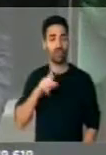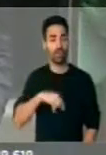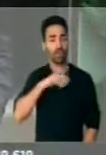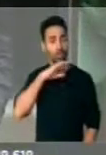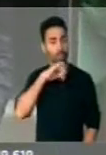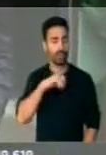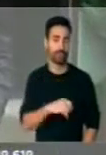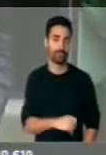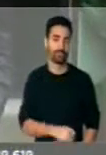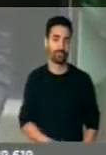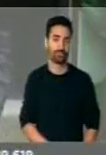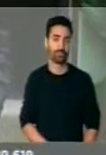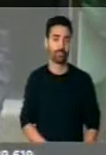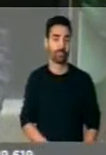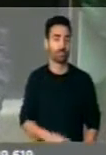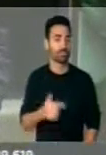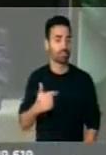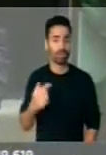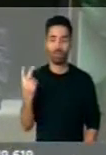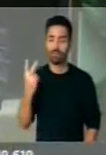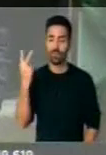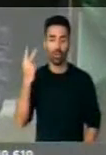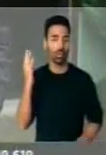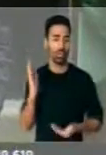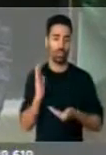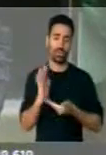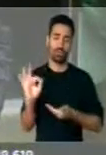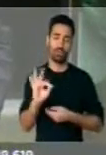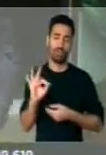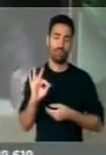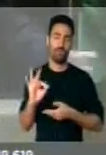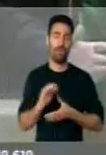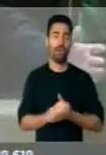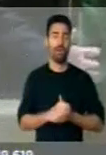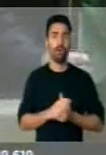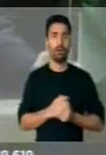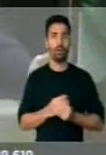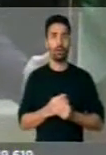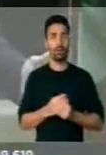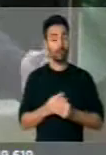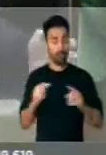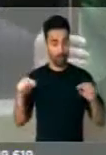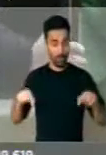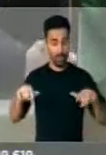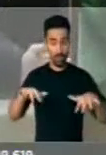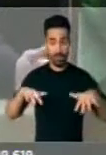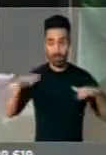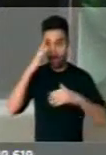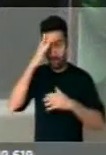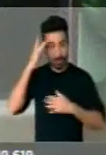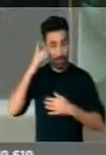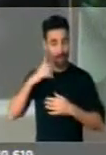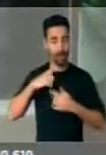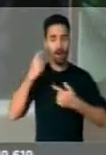essa avaliação não valoriza o parlamento. Aqui está quem se preocupa com o seu